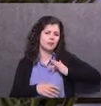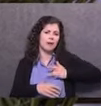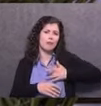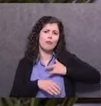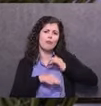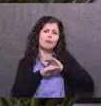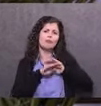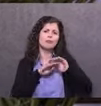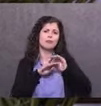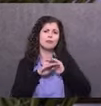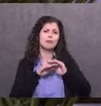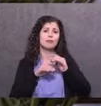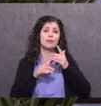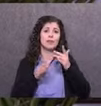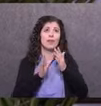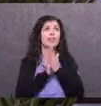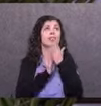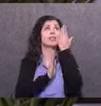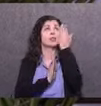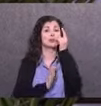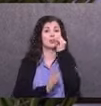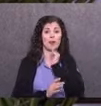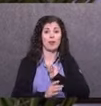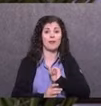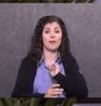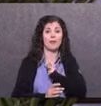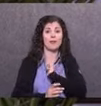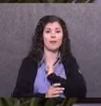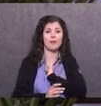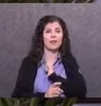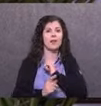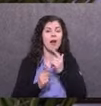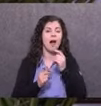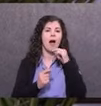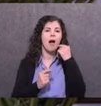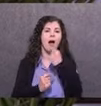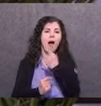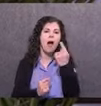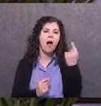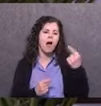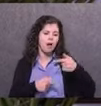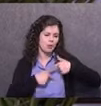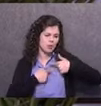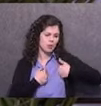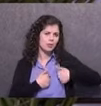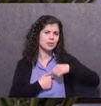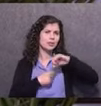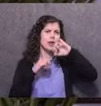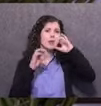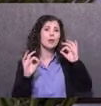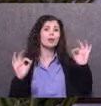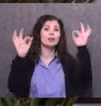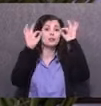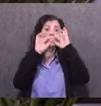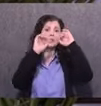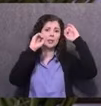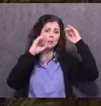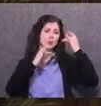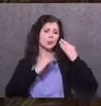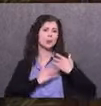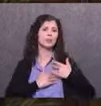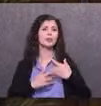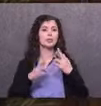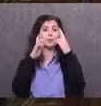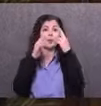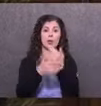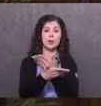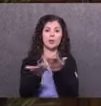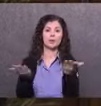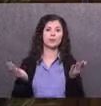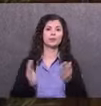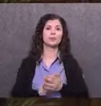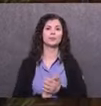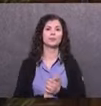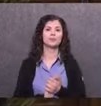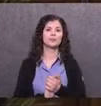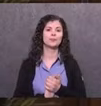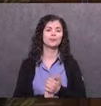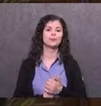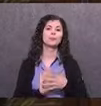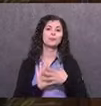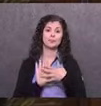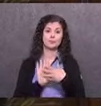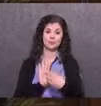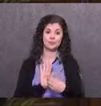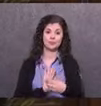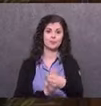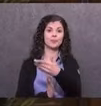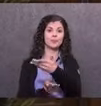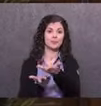Pai, derramado em nossos corações pelo Espírito Santo, estejam convosco. Bendito seja Deus, que nos